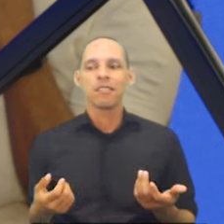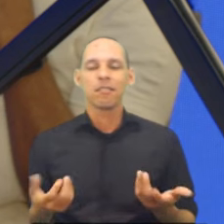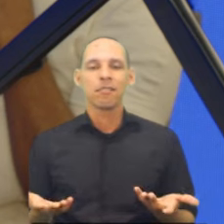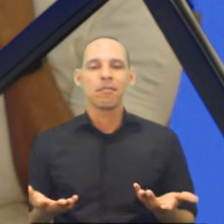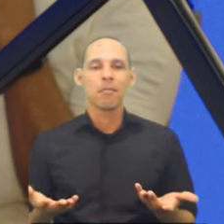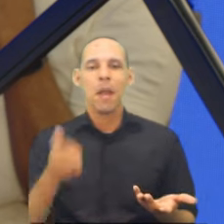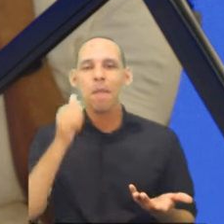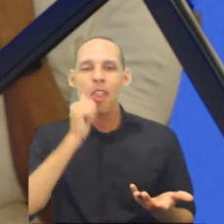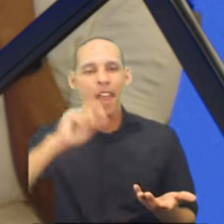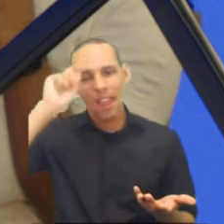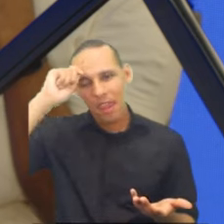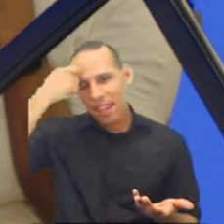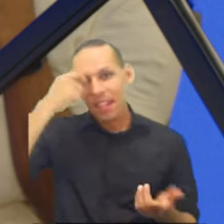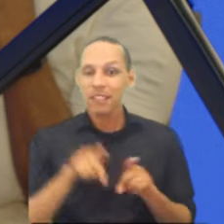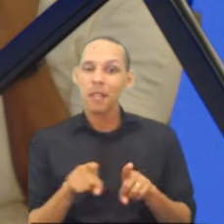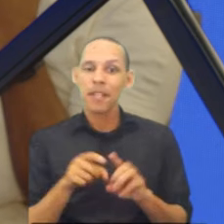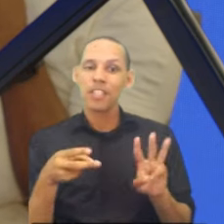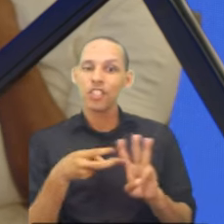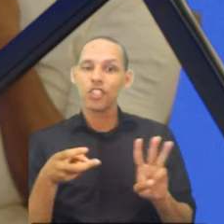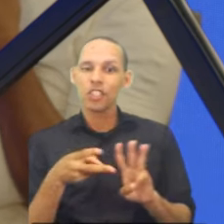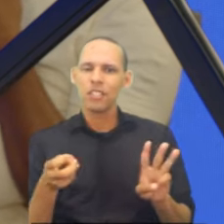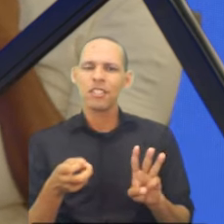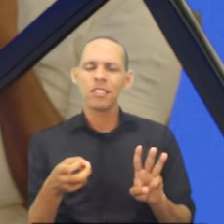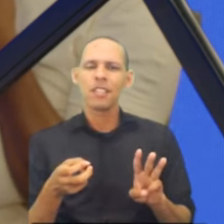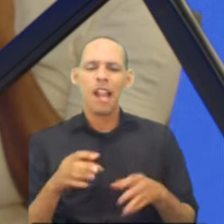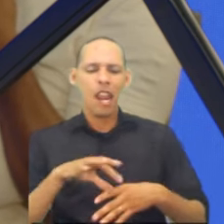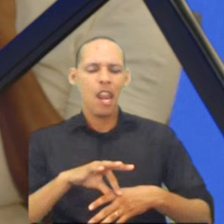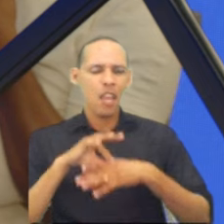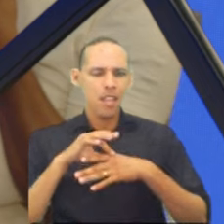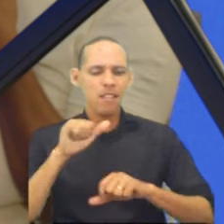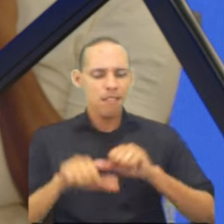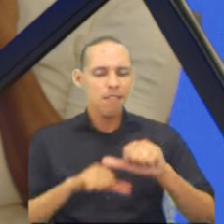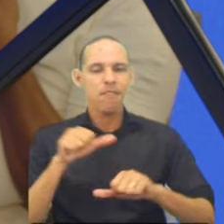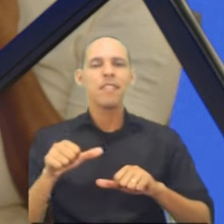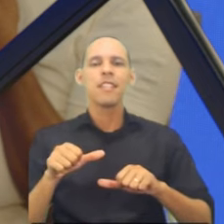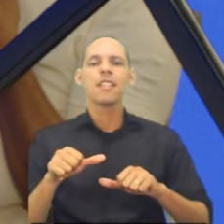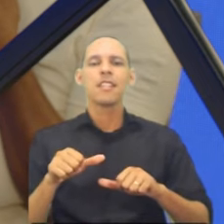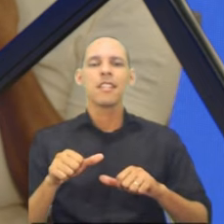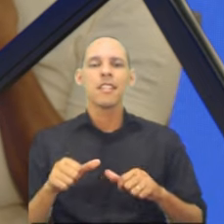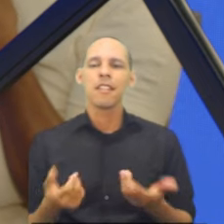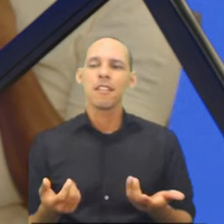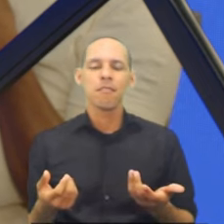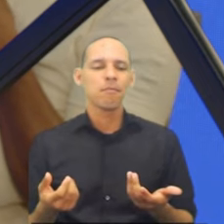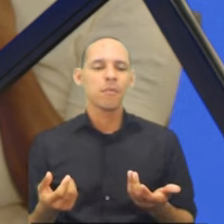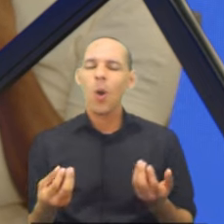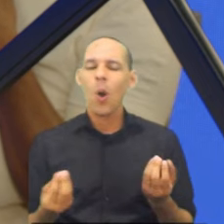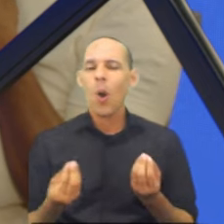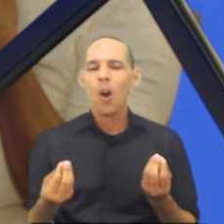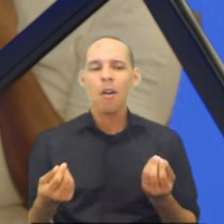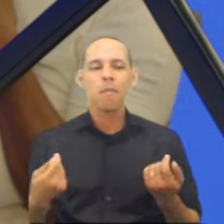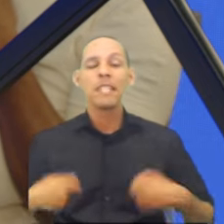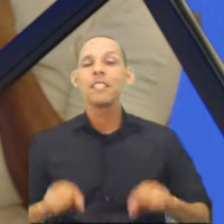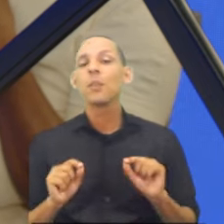ainda para que as mulheres negras ocupem cada vez mais posições de liderança no